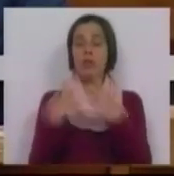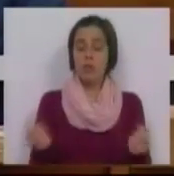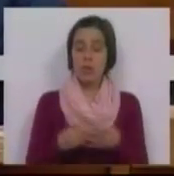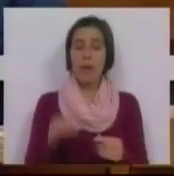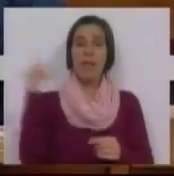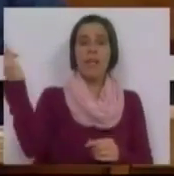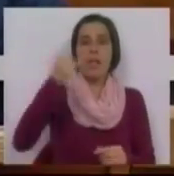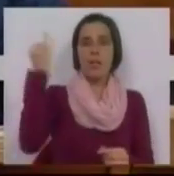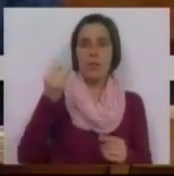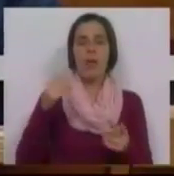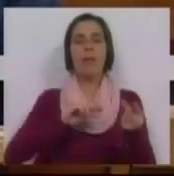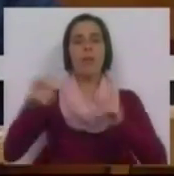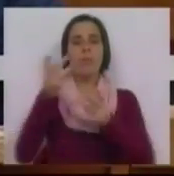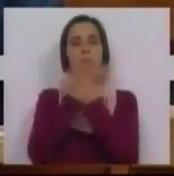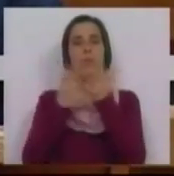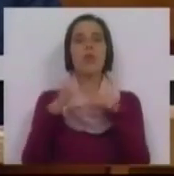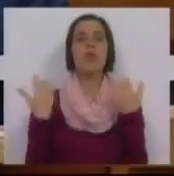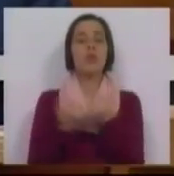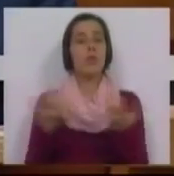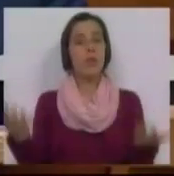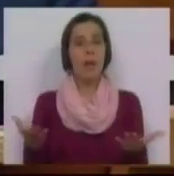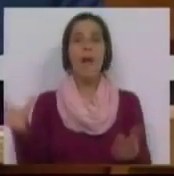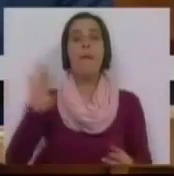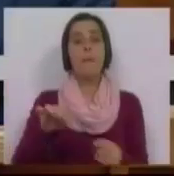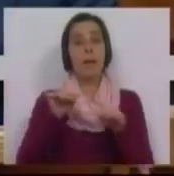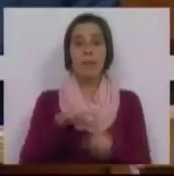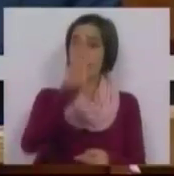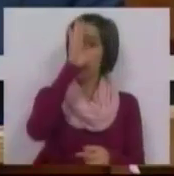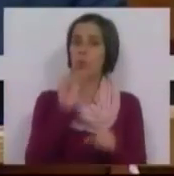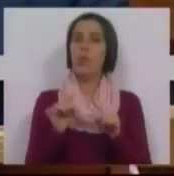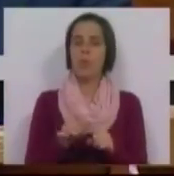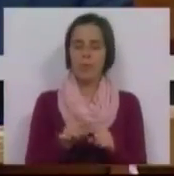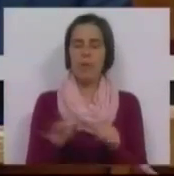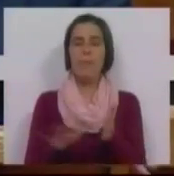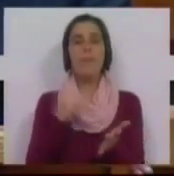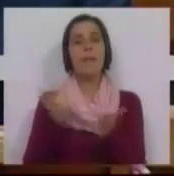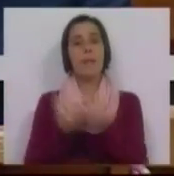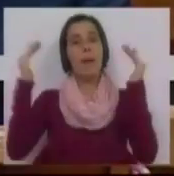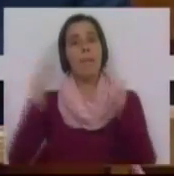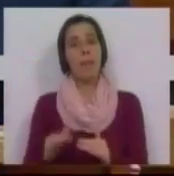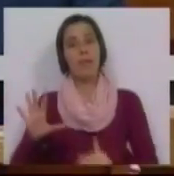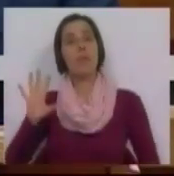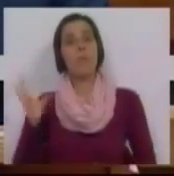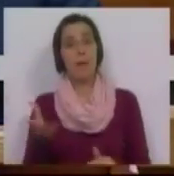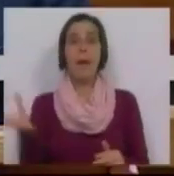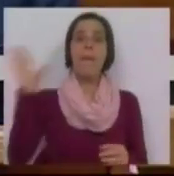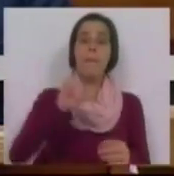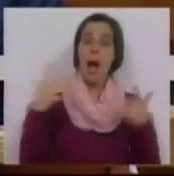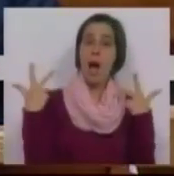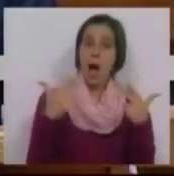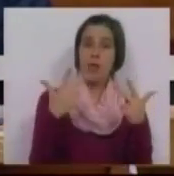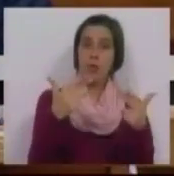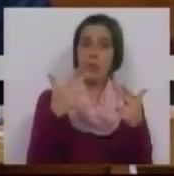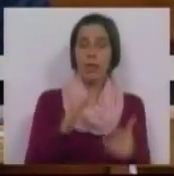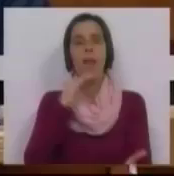meios institucionais e de mobilização social. Mais deste Governo será sempre menos país, mais